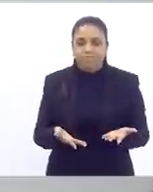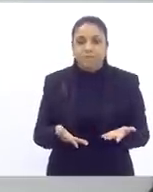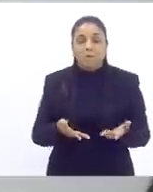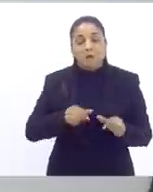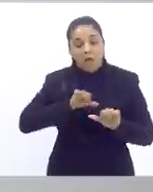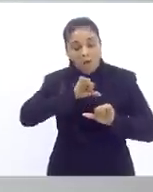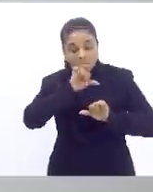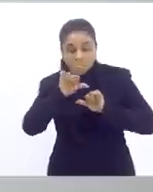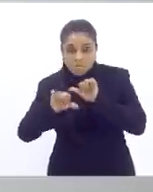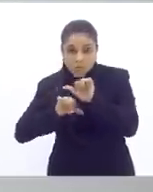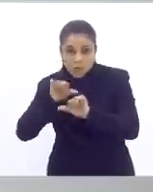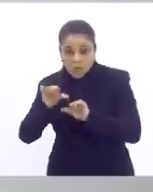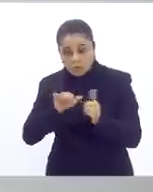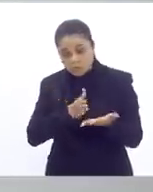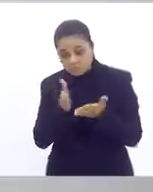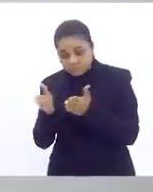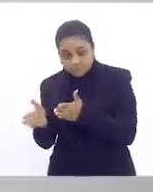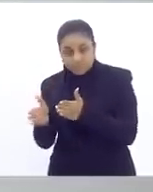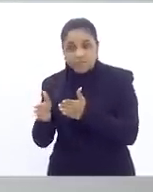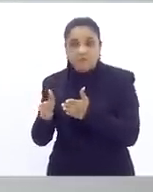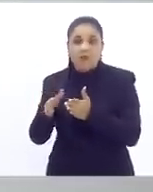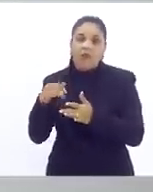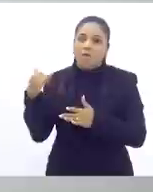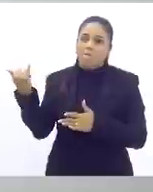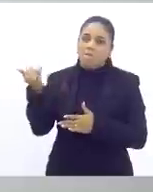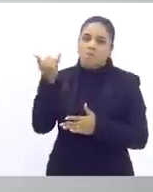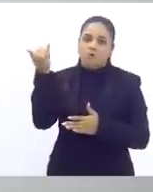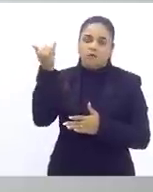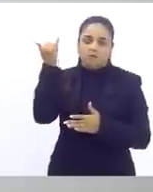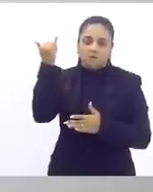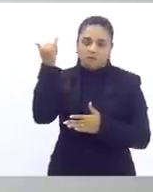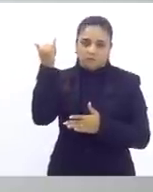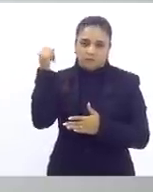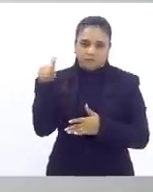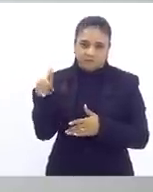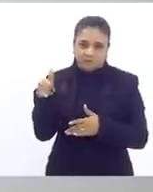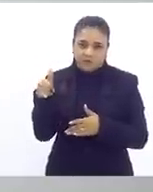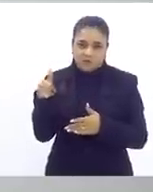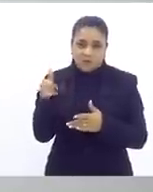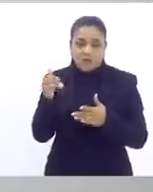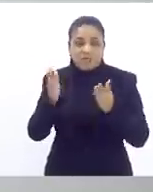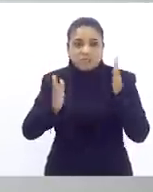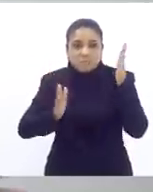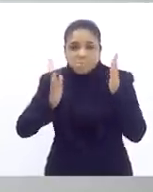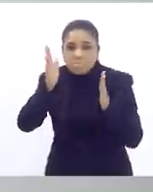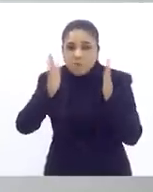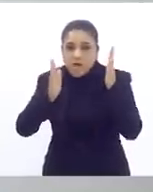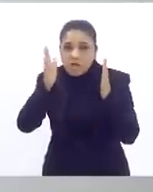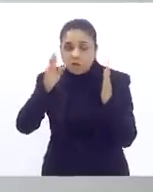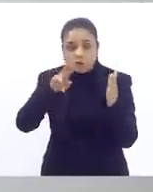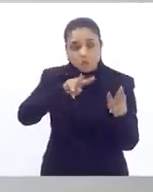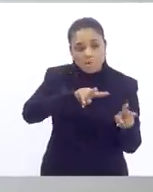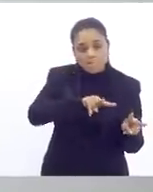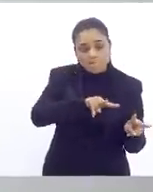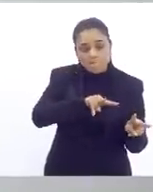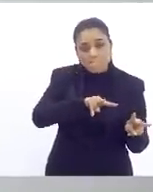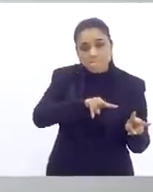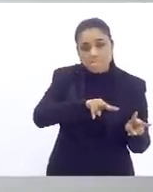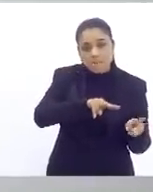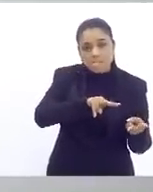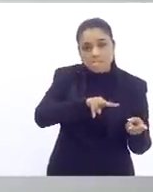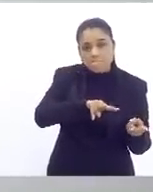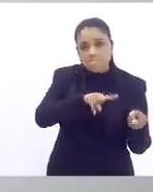lado essa mudança vai ser tão importante ela não pode acabar nesse período de transição deixar ninguém pelo caminho então